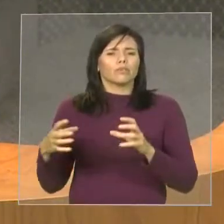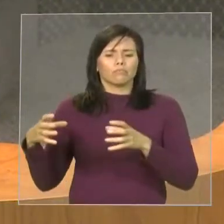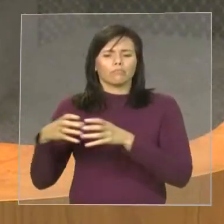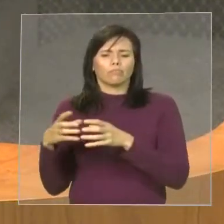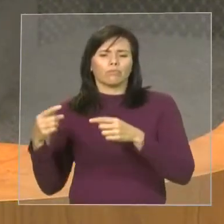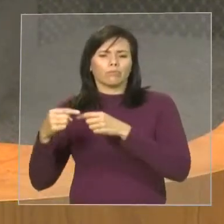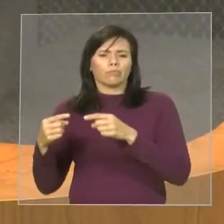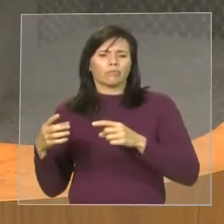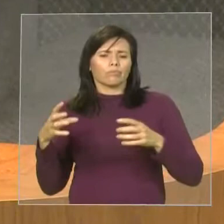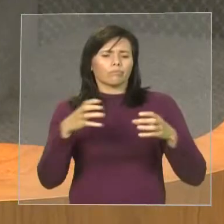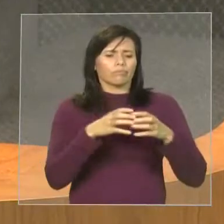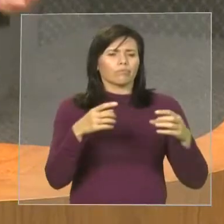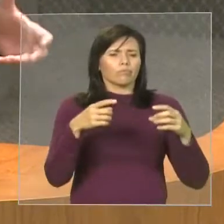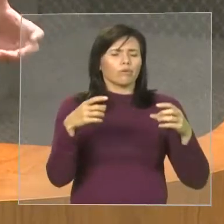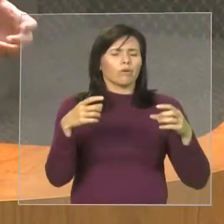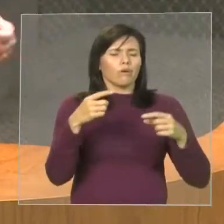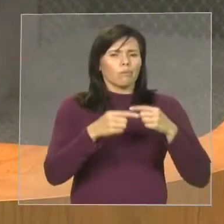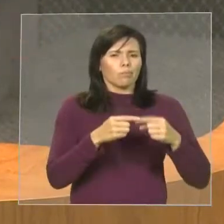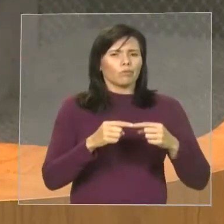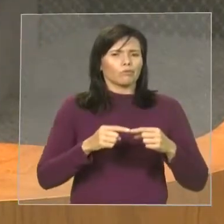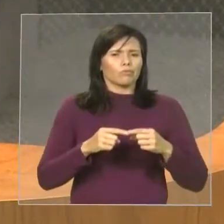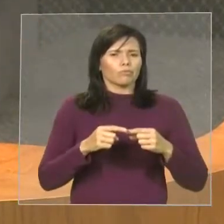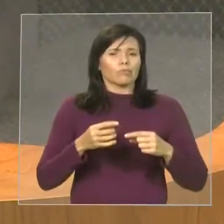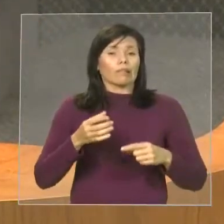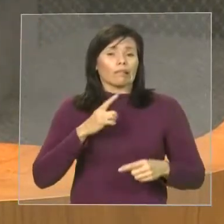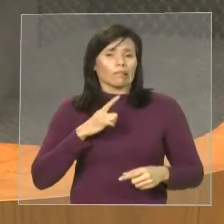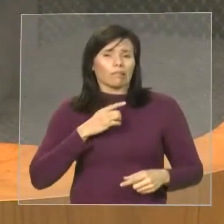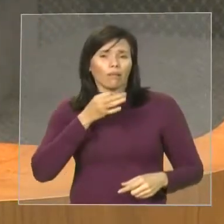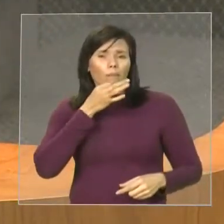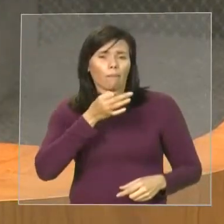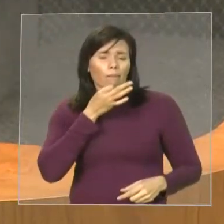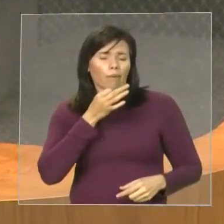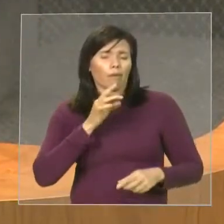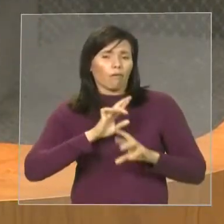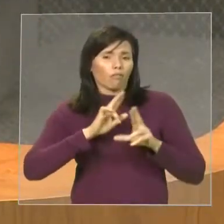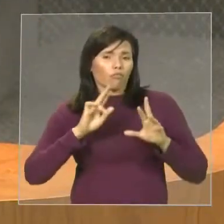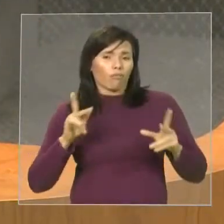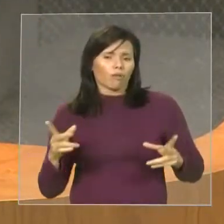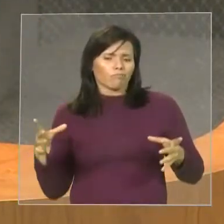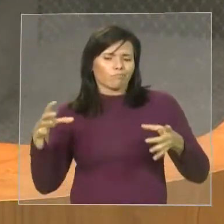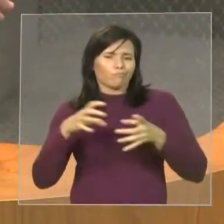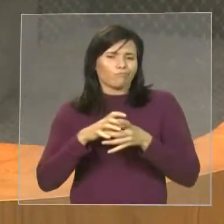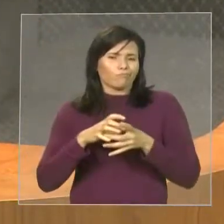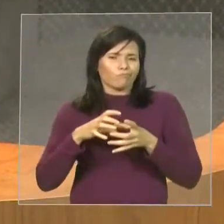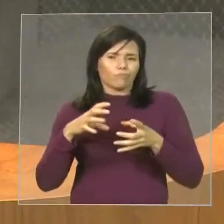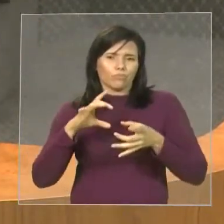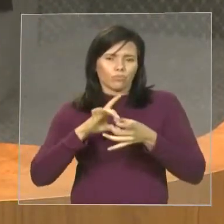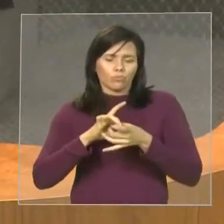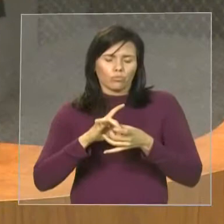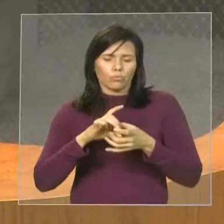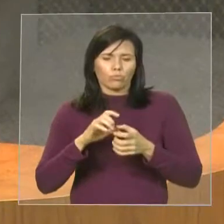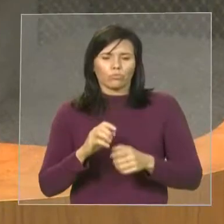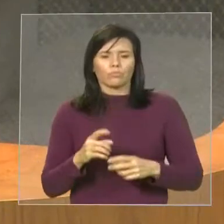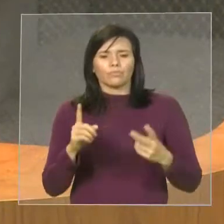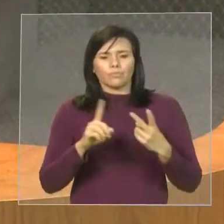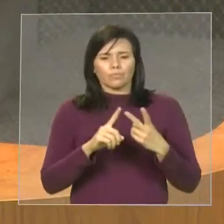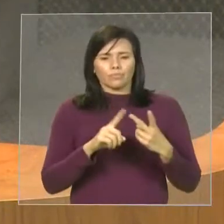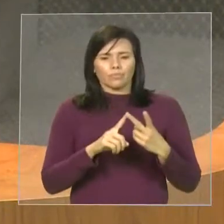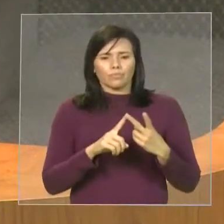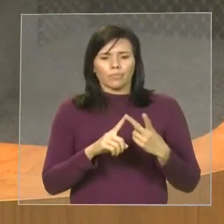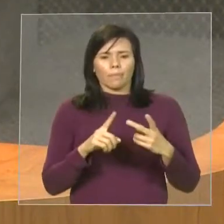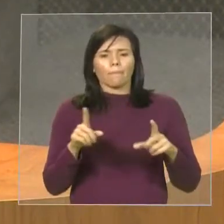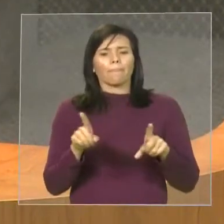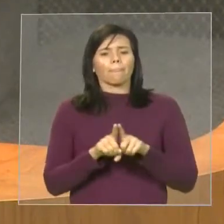é bom as pessoas poderem se organizar em partidos para expressar os seus sentimentos, as suas ideias, mas da